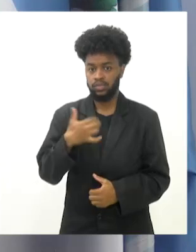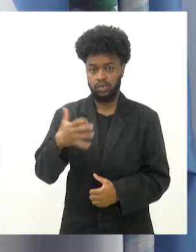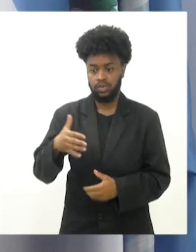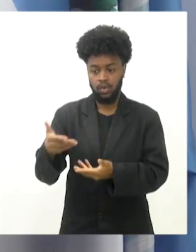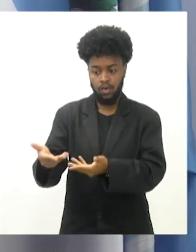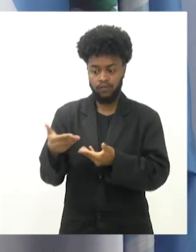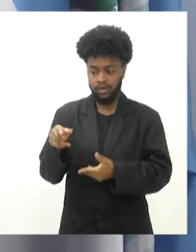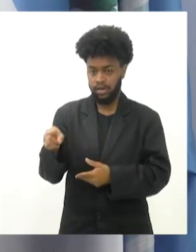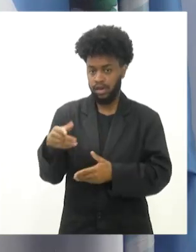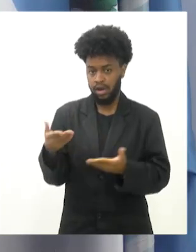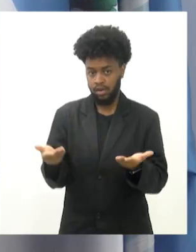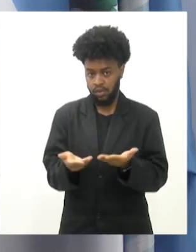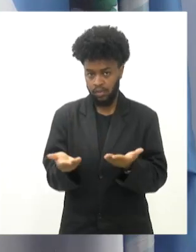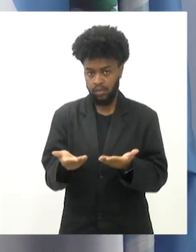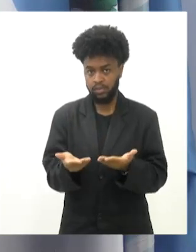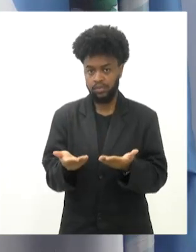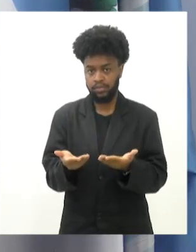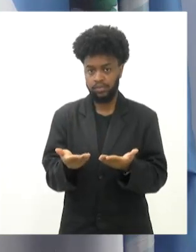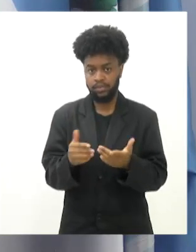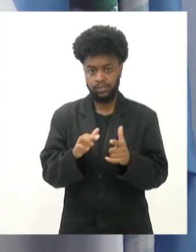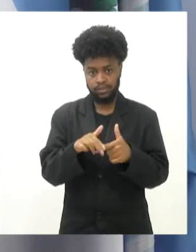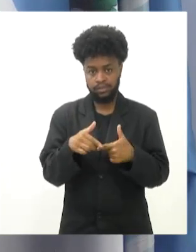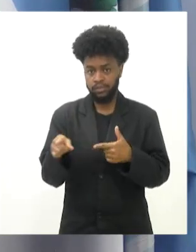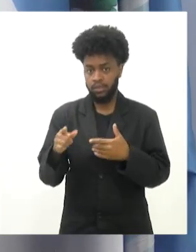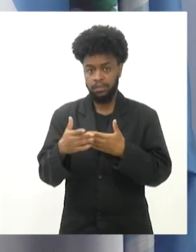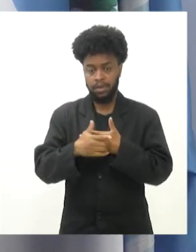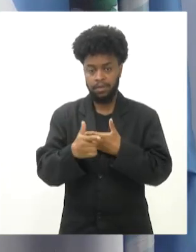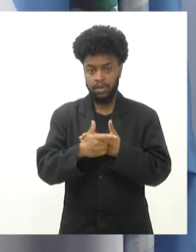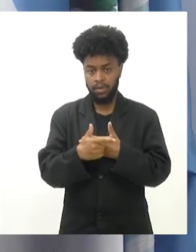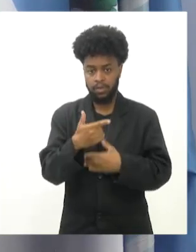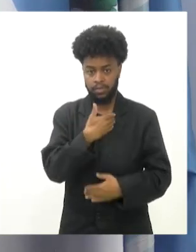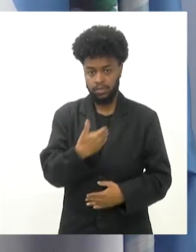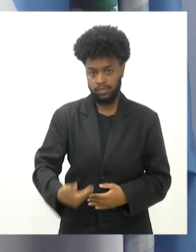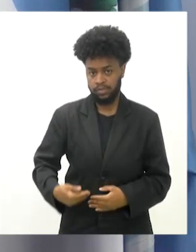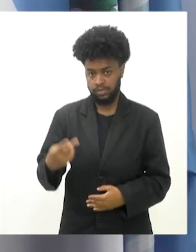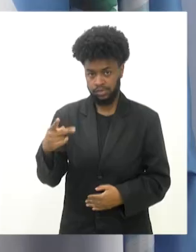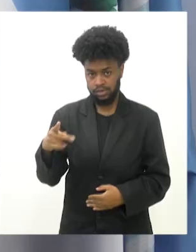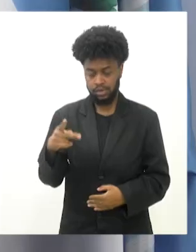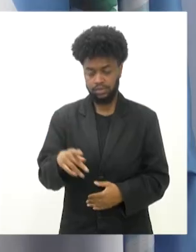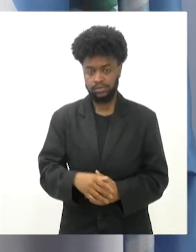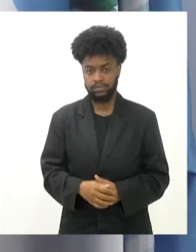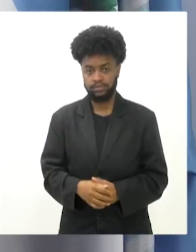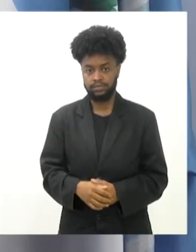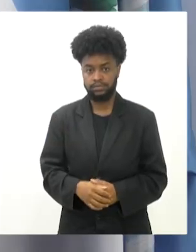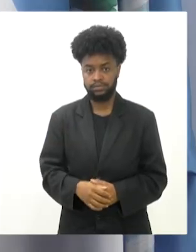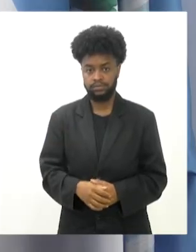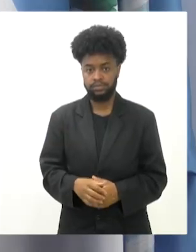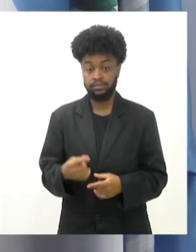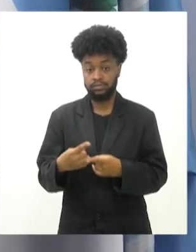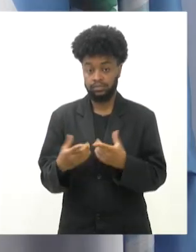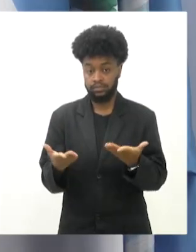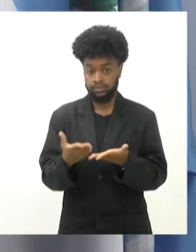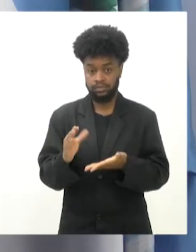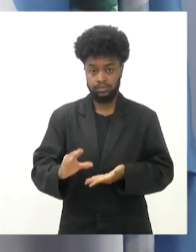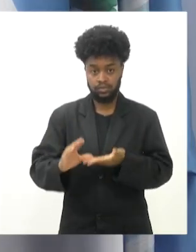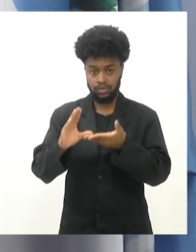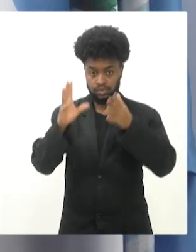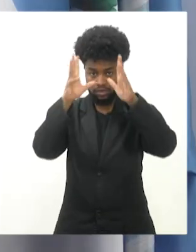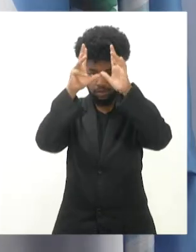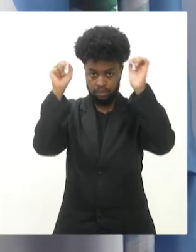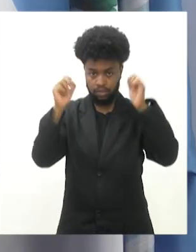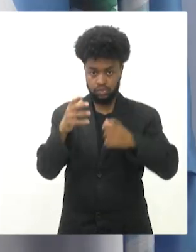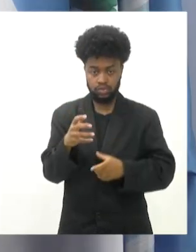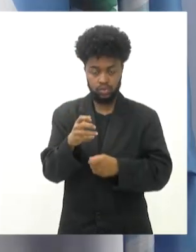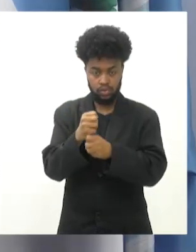nesse momento por conta da atual função pública do senhor Thiago Pampolha, que é como conselheiro do Tribunal de